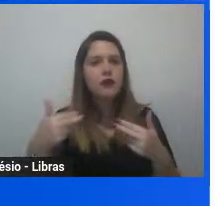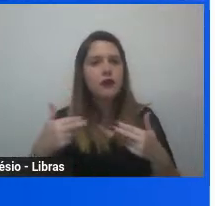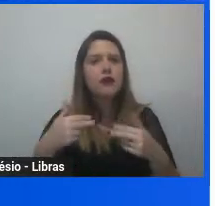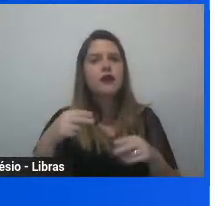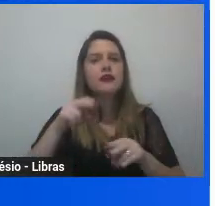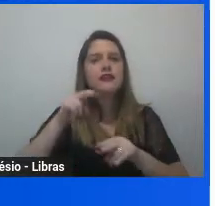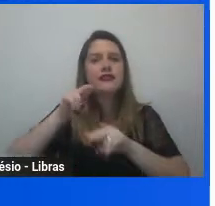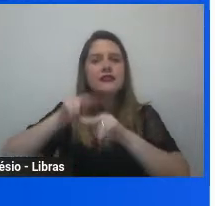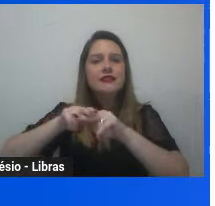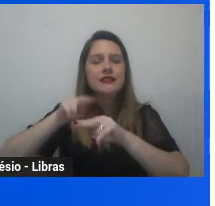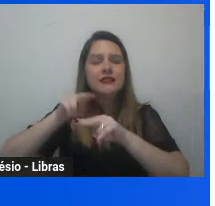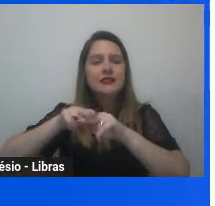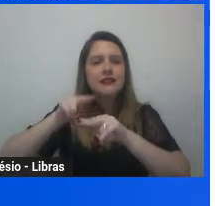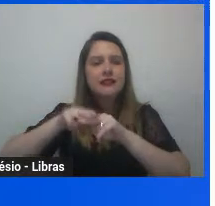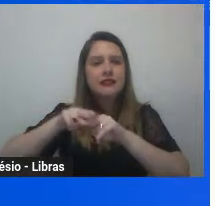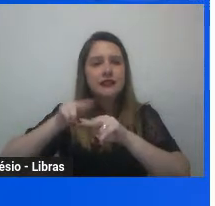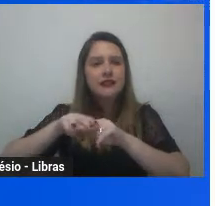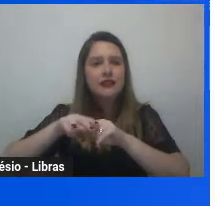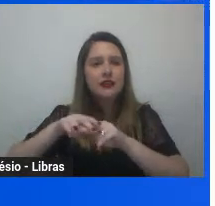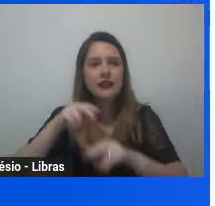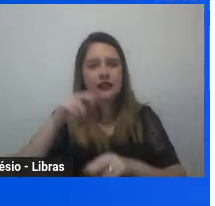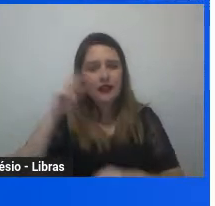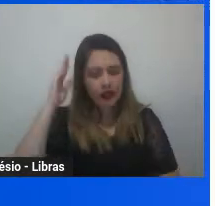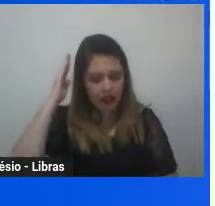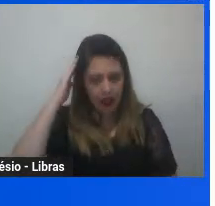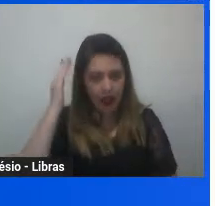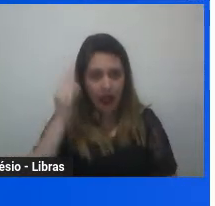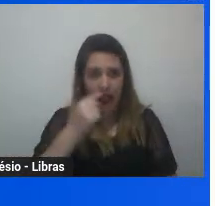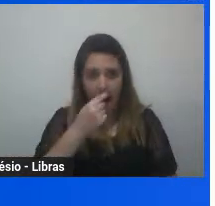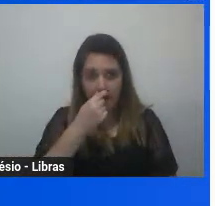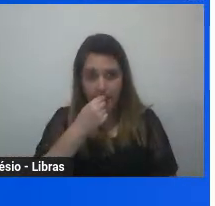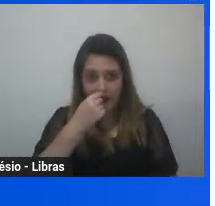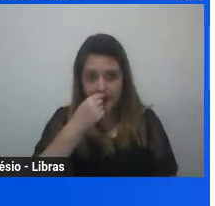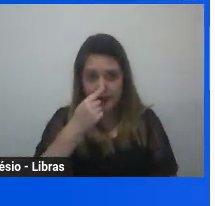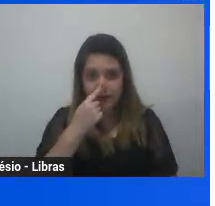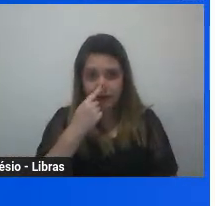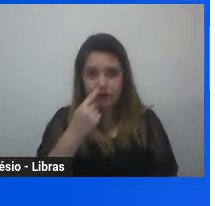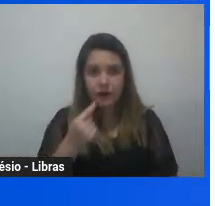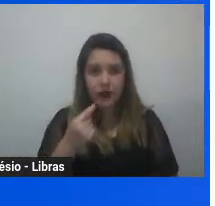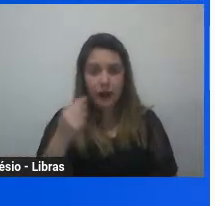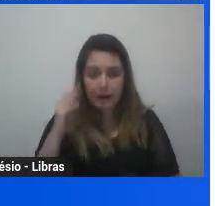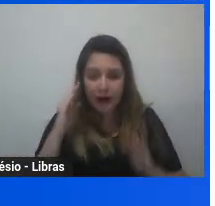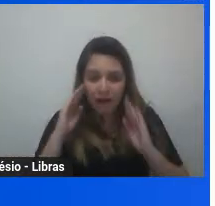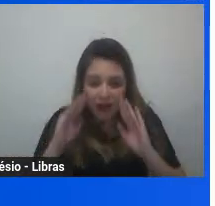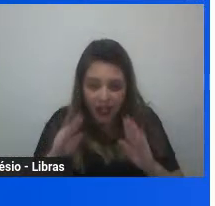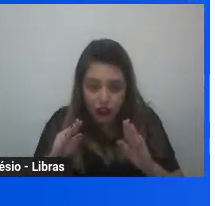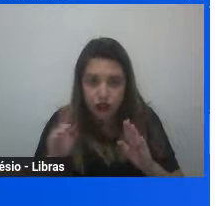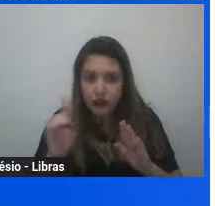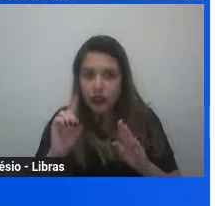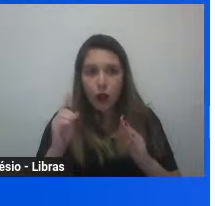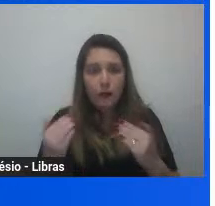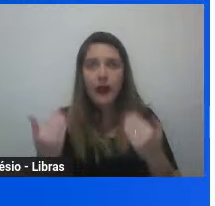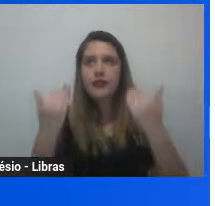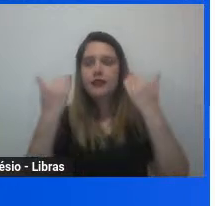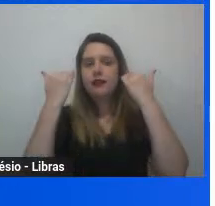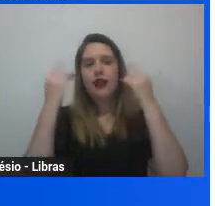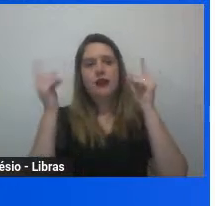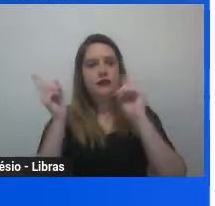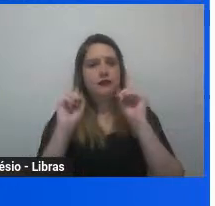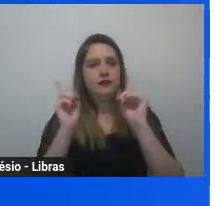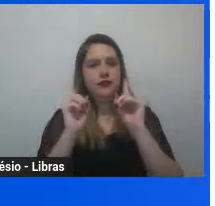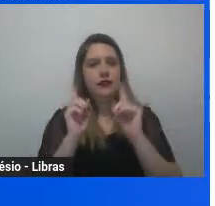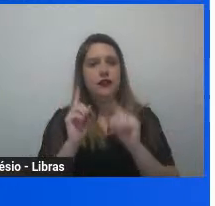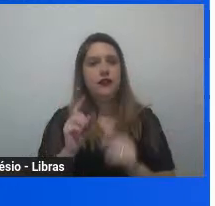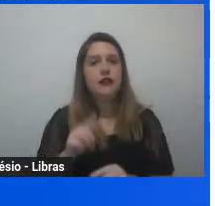e inclinar ligeiramente a cabeça para frente, não para trás, para frente. Vou